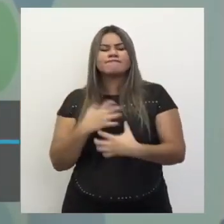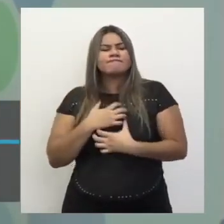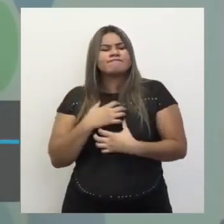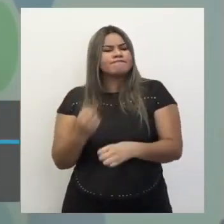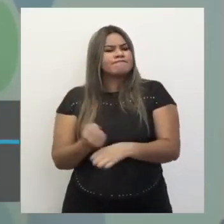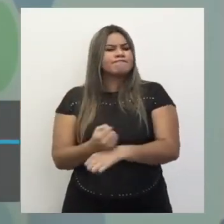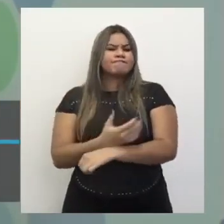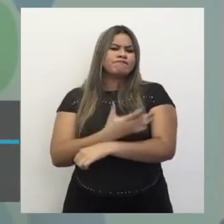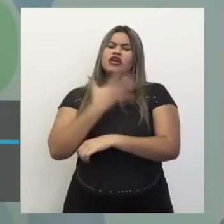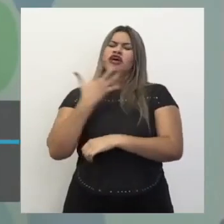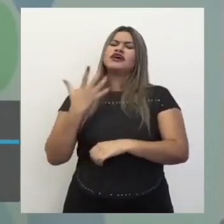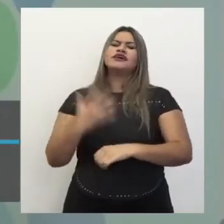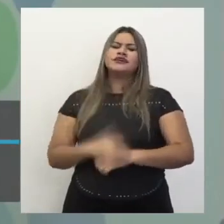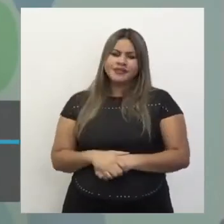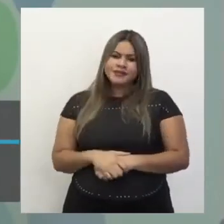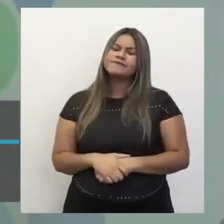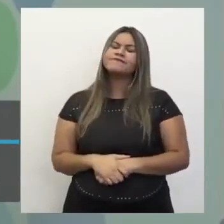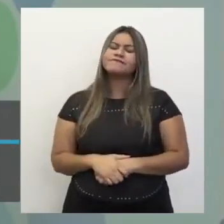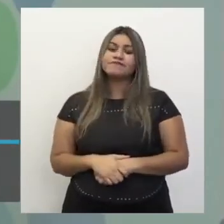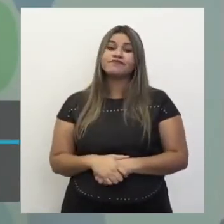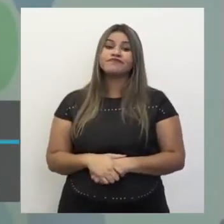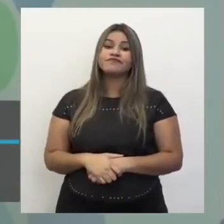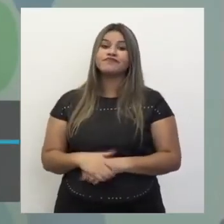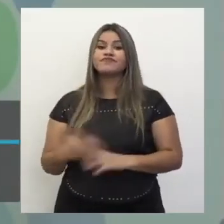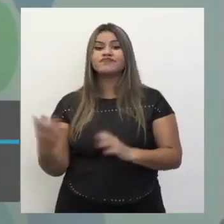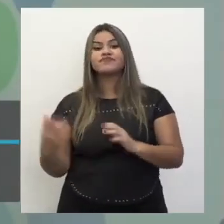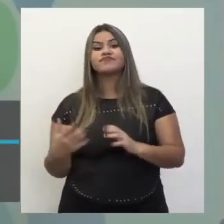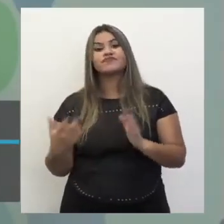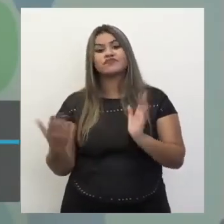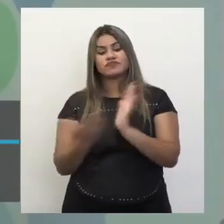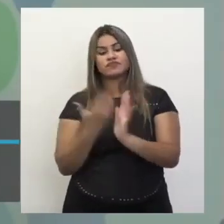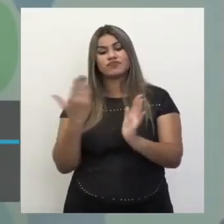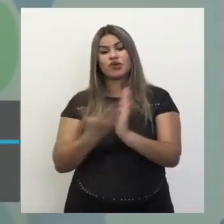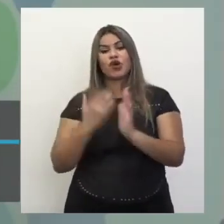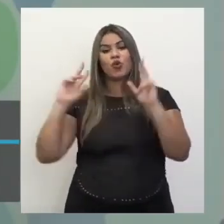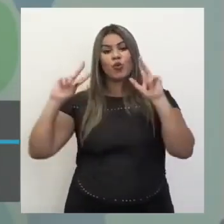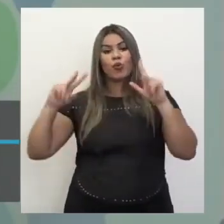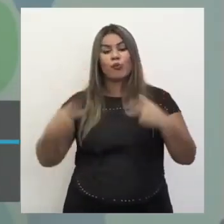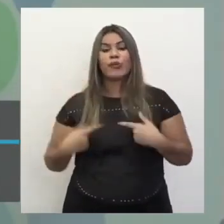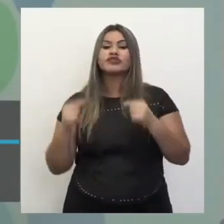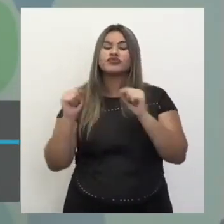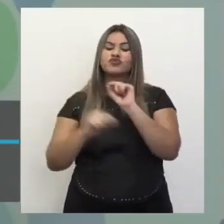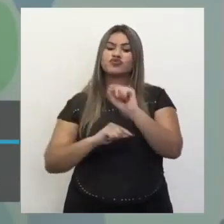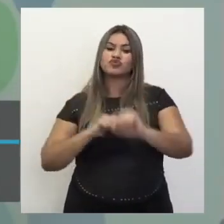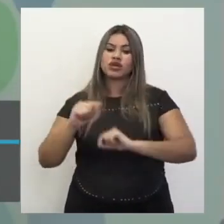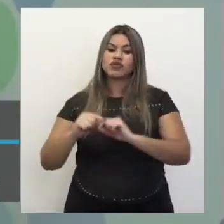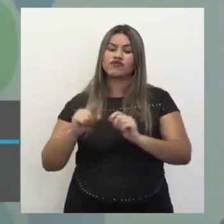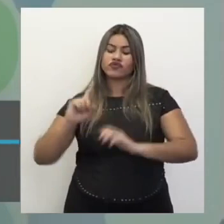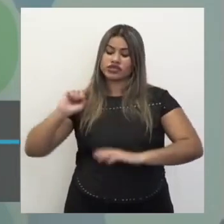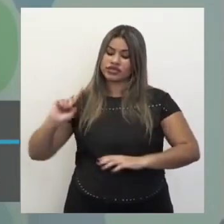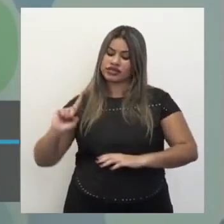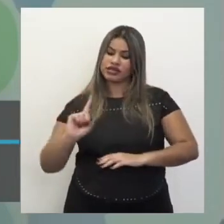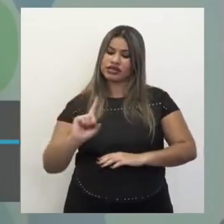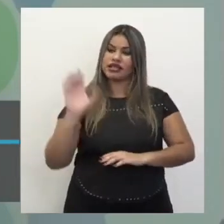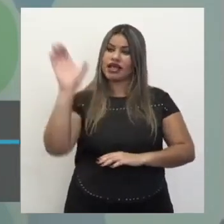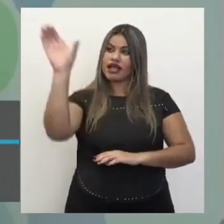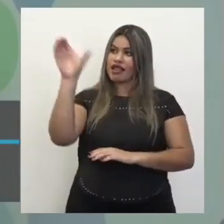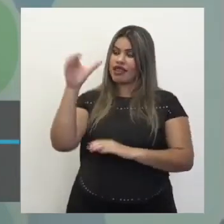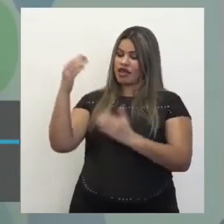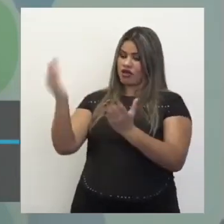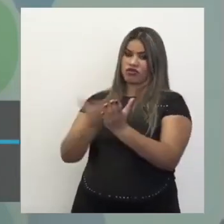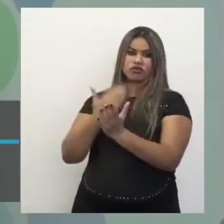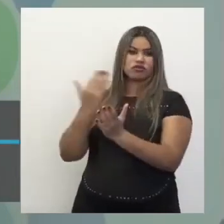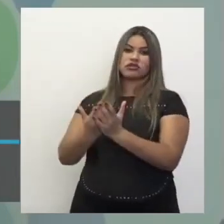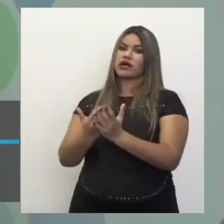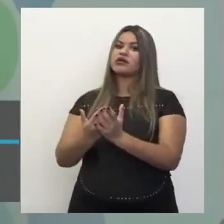outras pessoas, né? Tem o livro A Biblioteca Humana, que é quando você entra na biblioteca, em vez de você ler um livro,